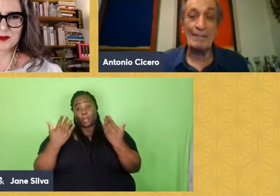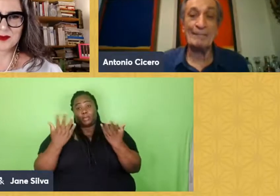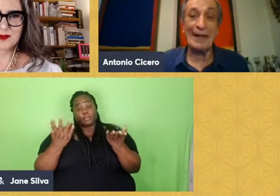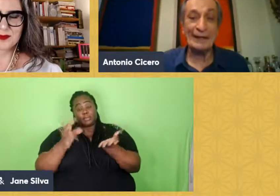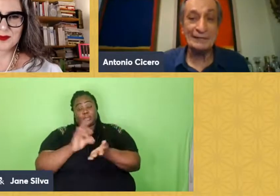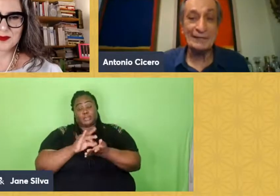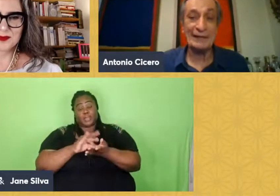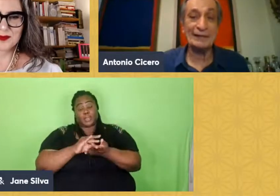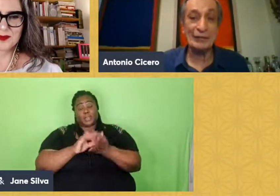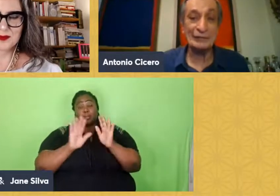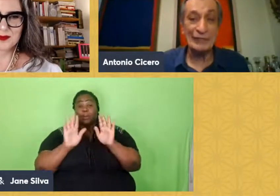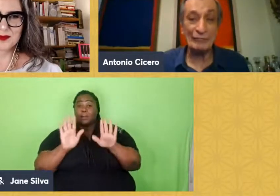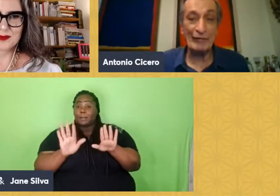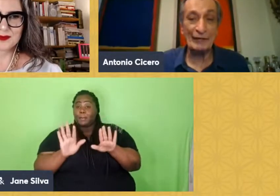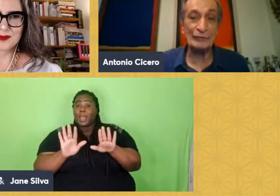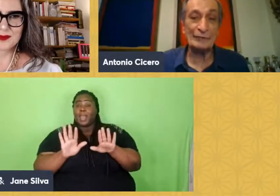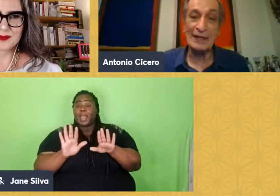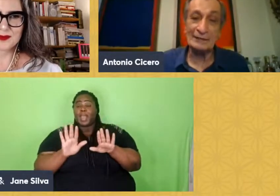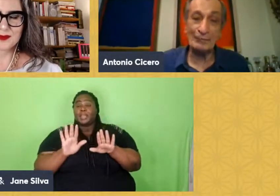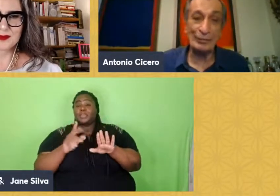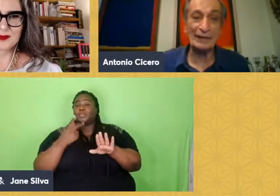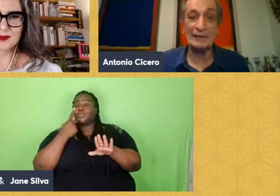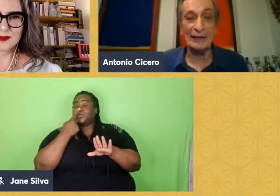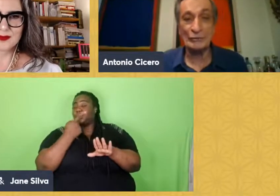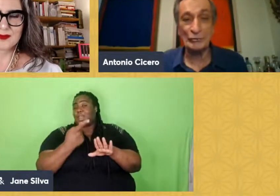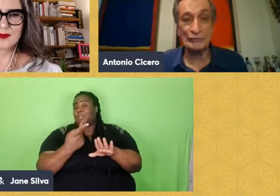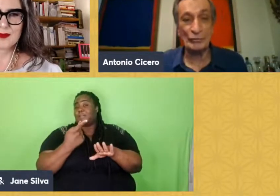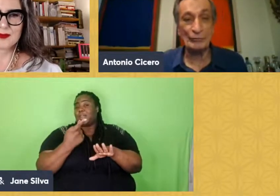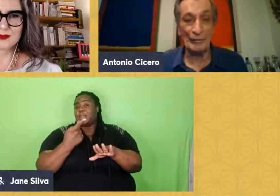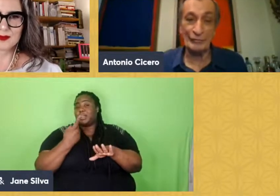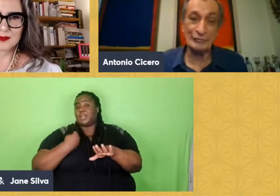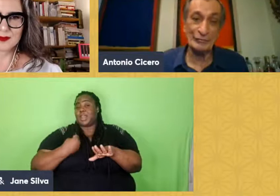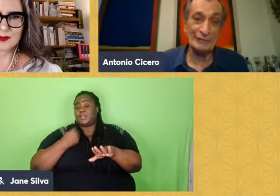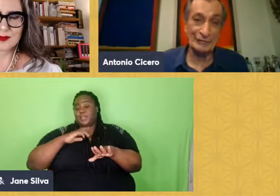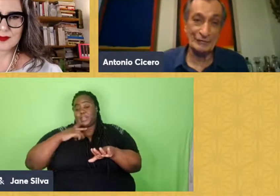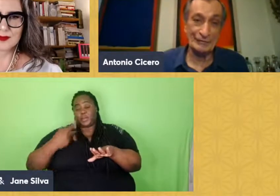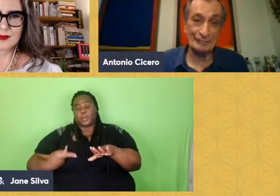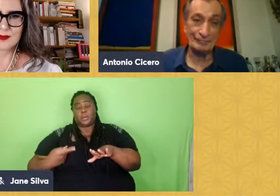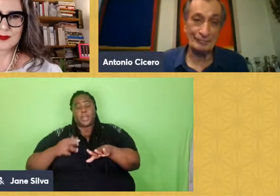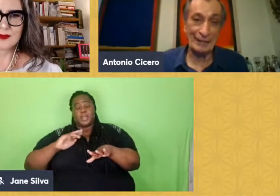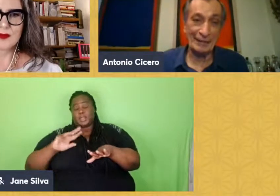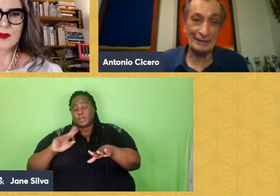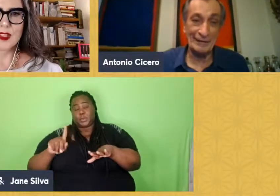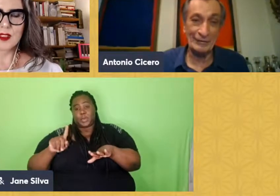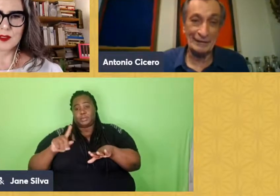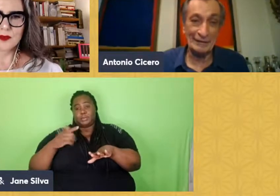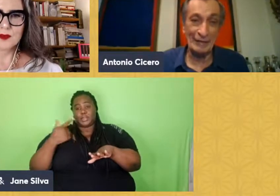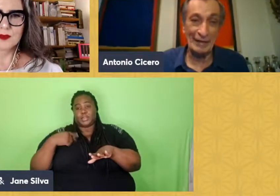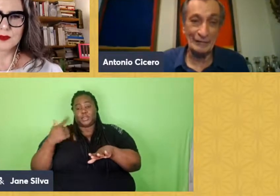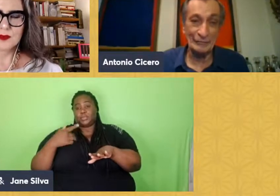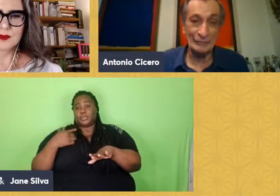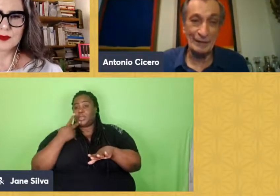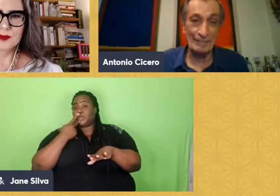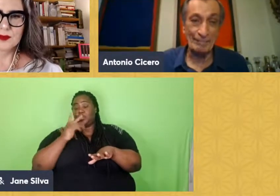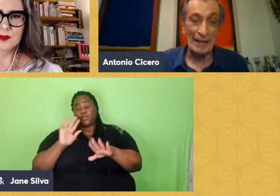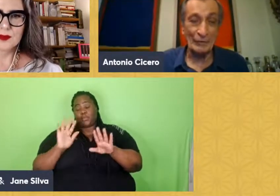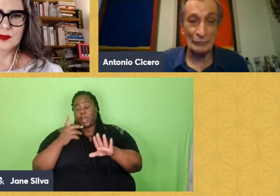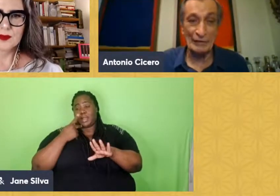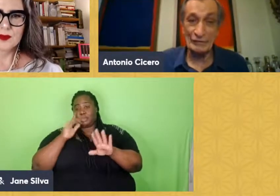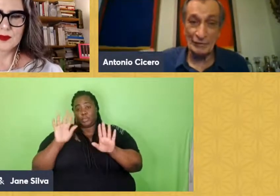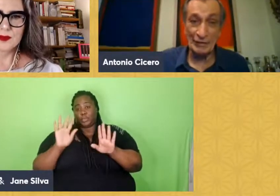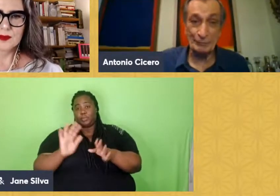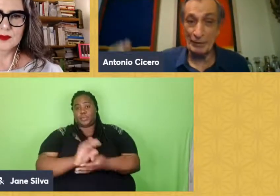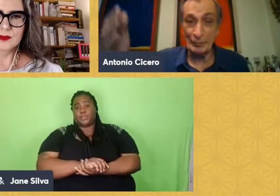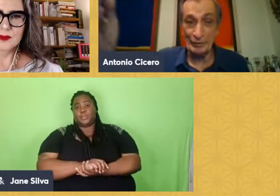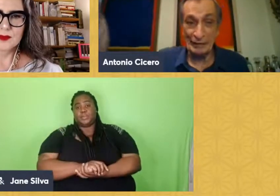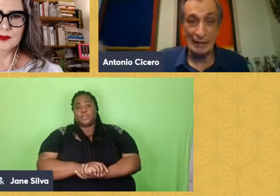verdade. Mas ele não está falando da temporalidade do ser humano, isso não existe. Para ele não é isso, né? Eu estou